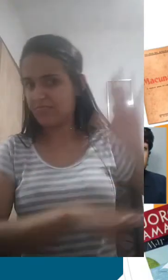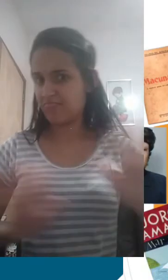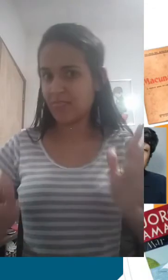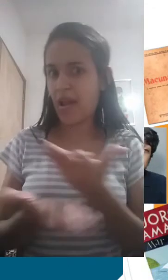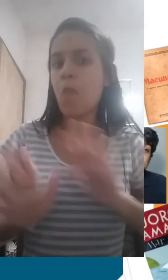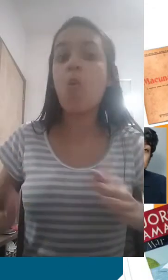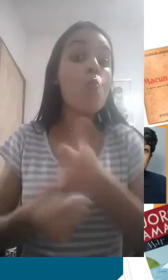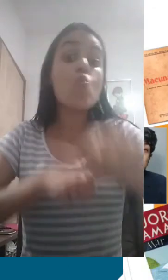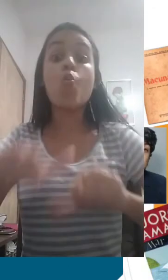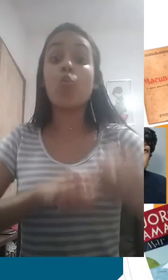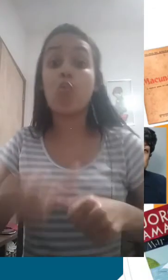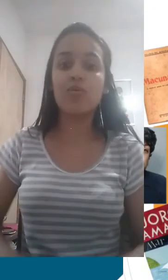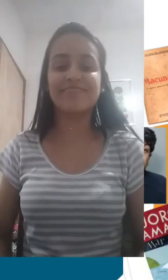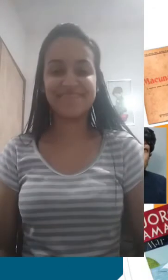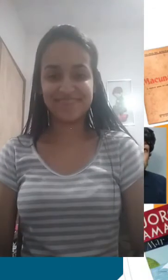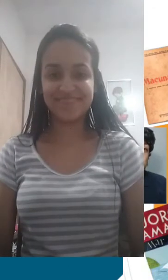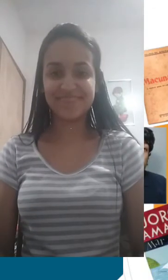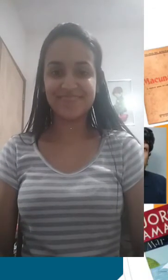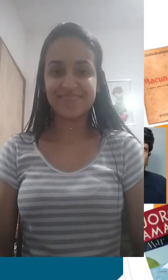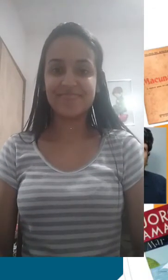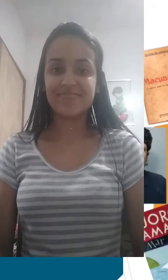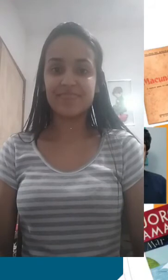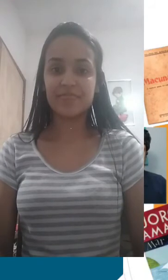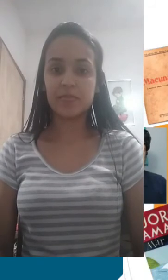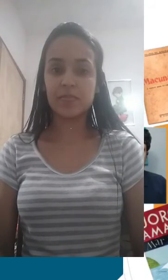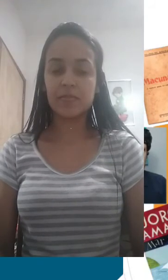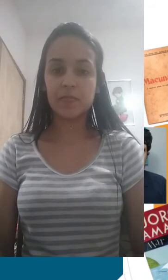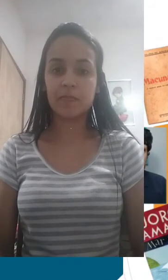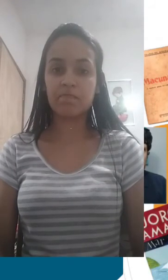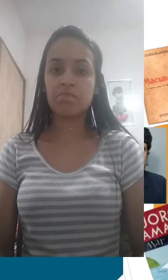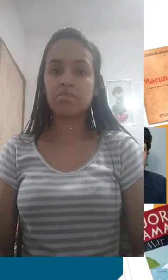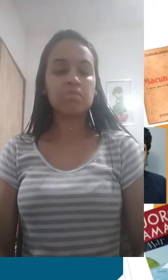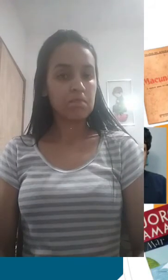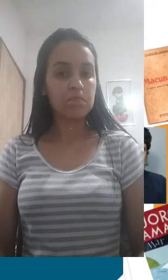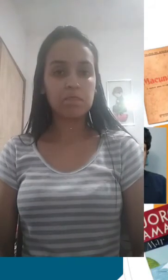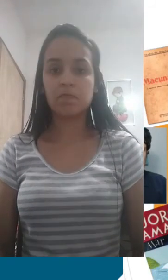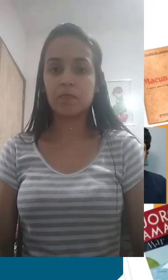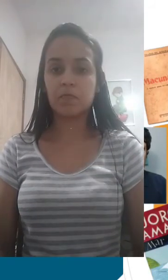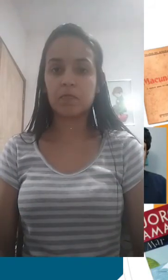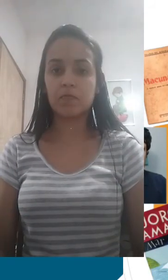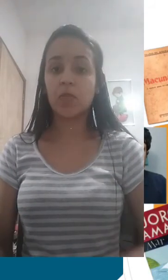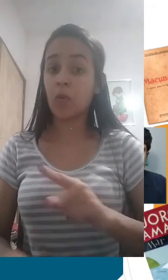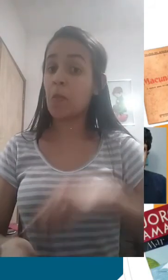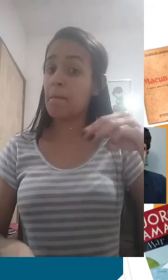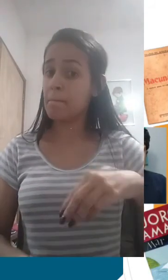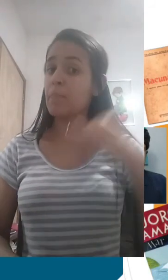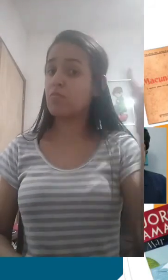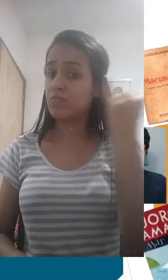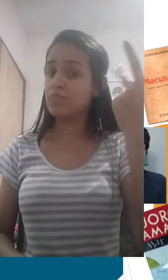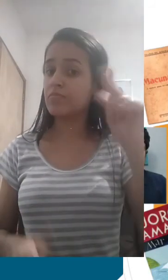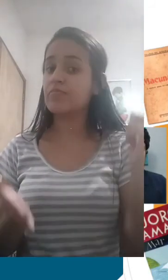modernista representou um período muito fértil e rico para a literatura brasileira.